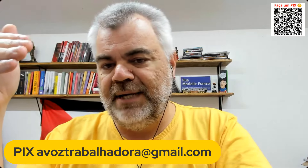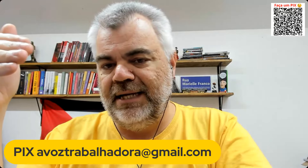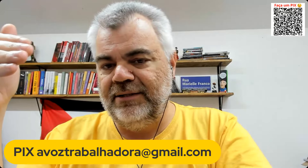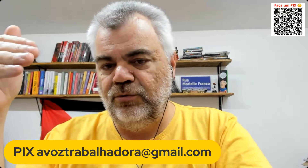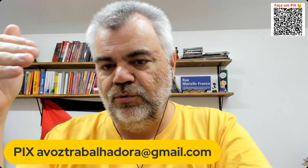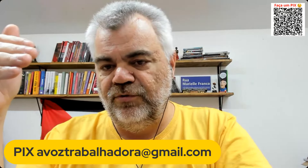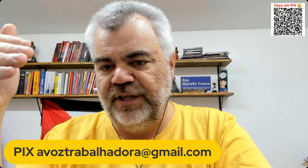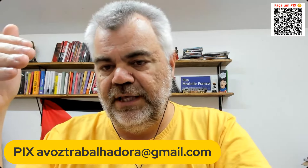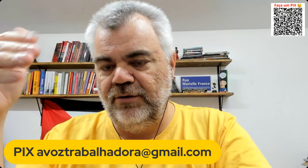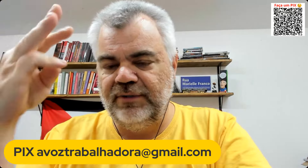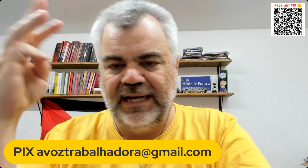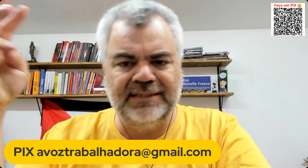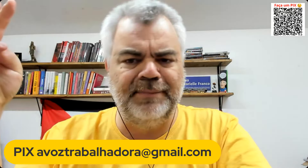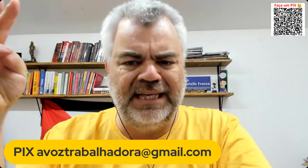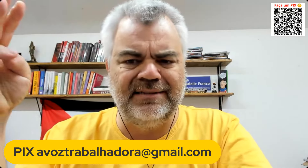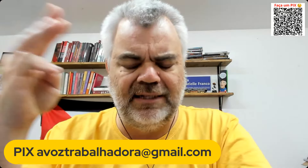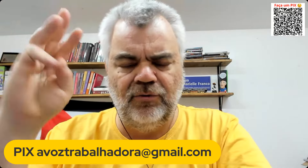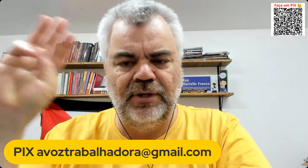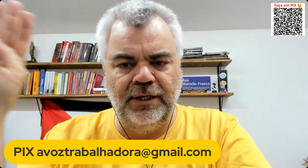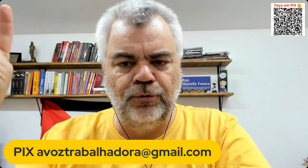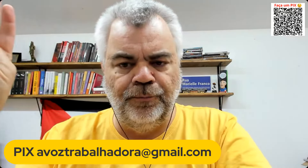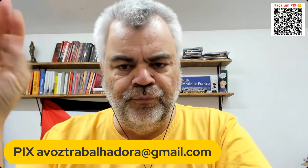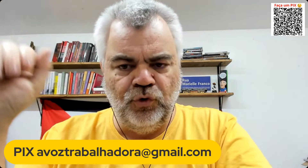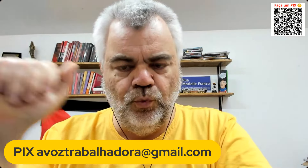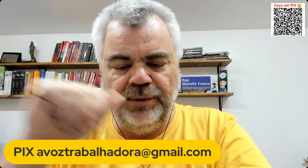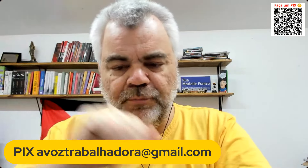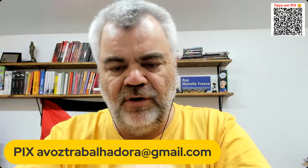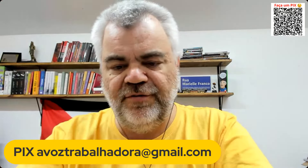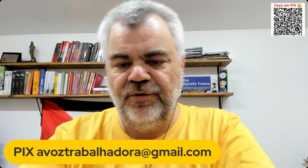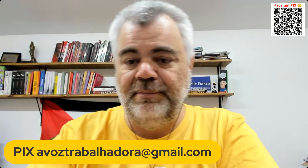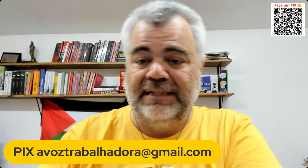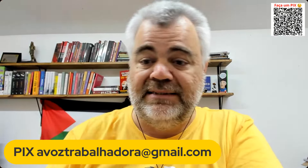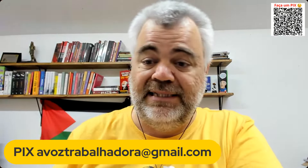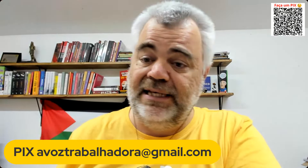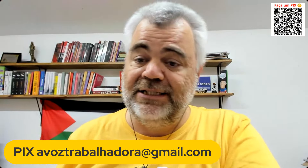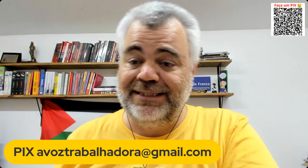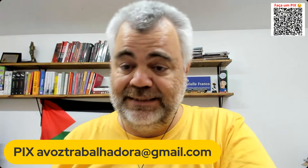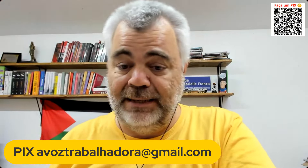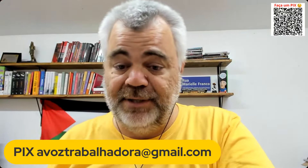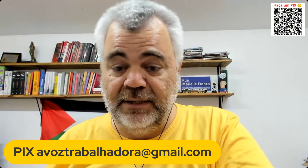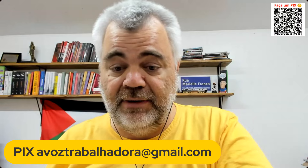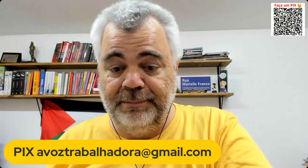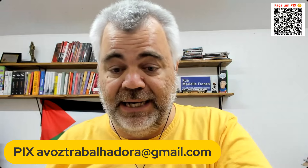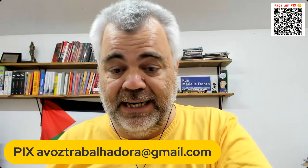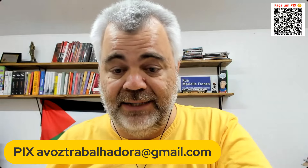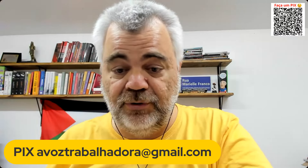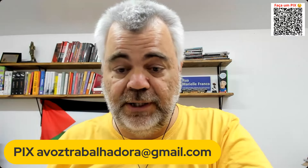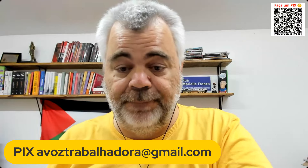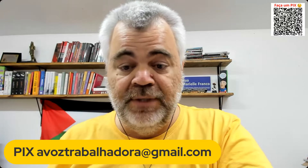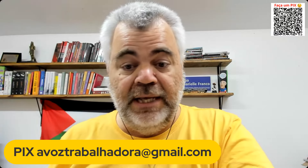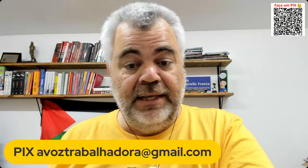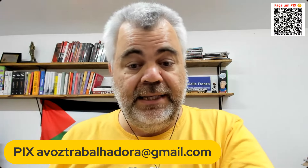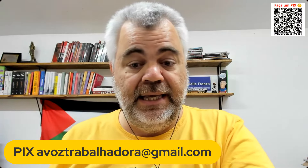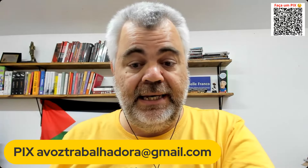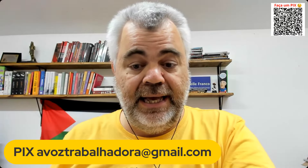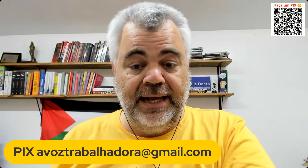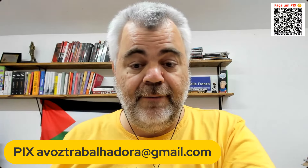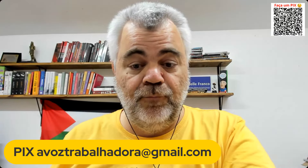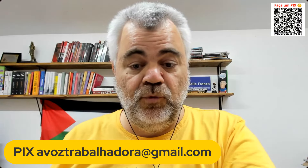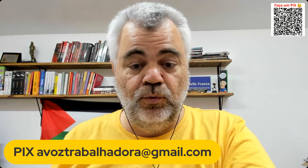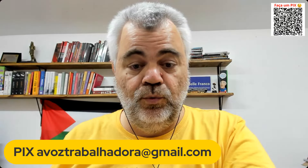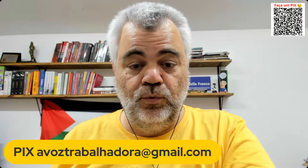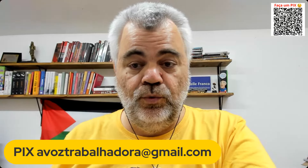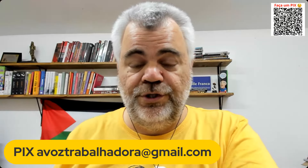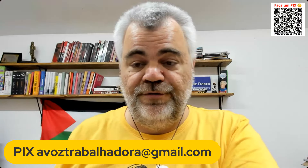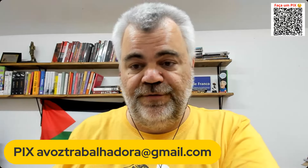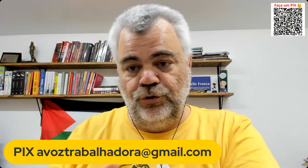na porta-mala do veículo, 3 meses alugando um imóvel em Brasília, a gente sabe que não é barato, né? E ele